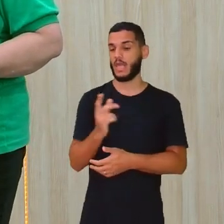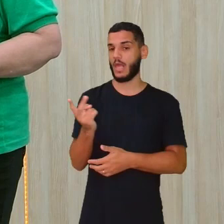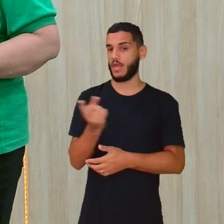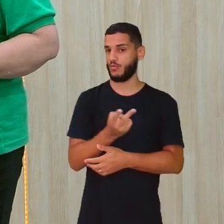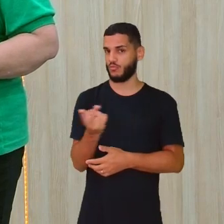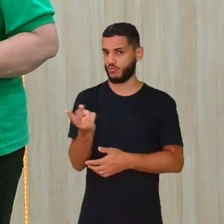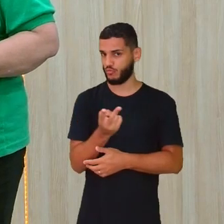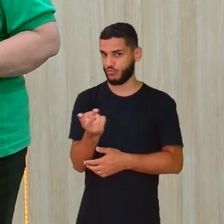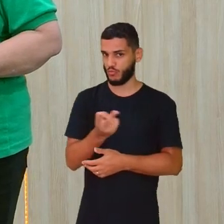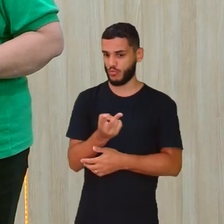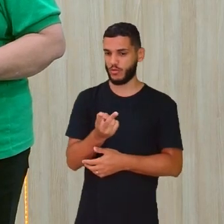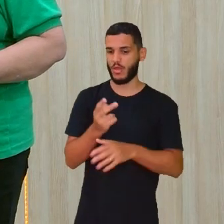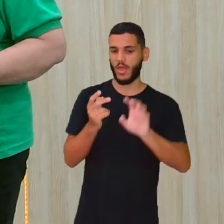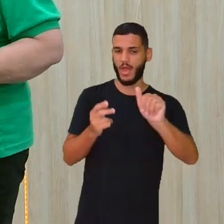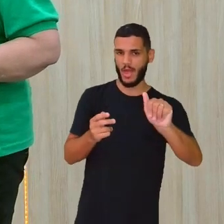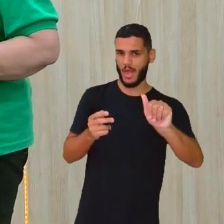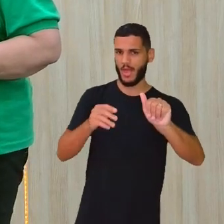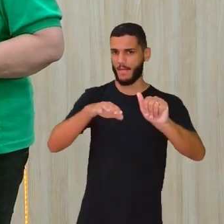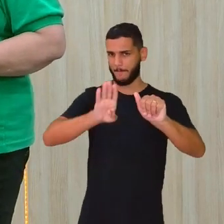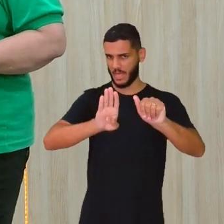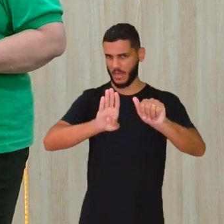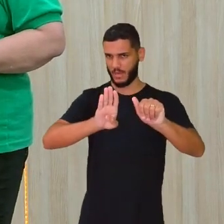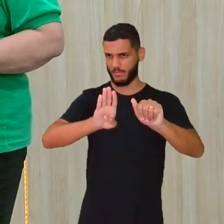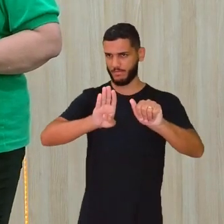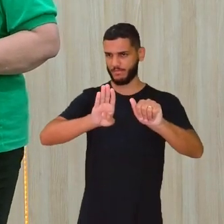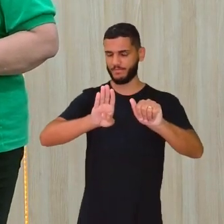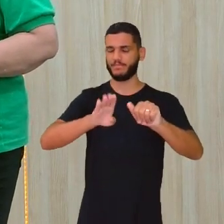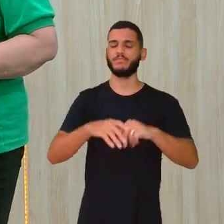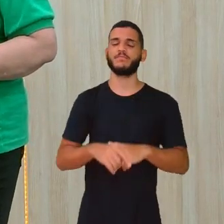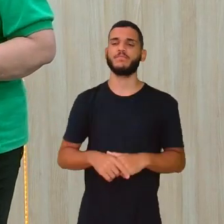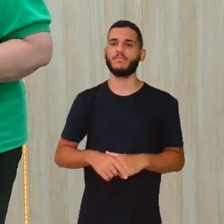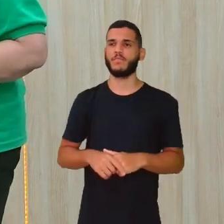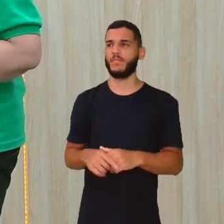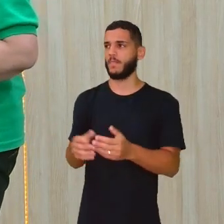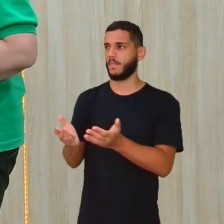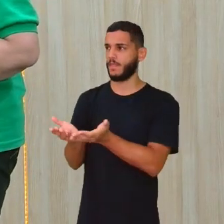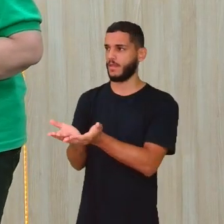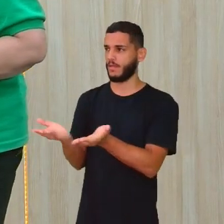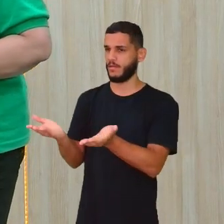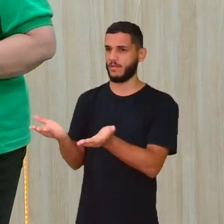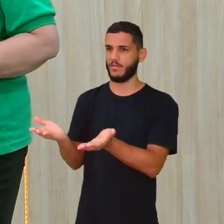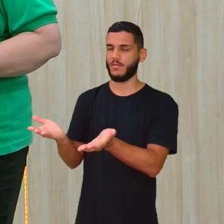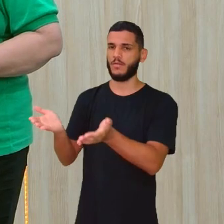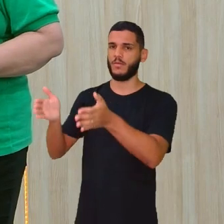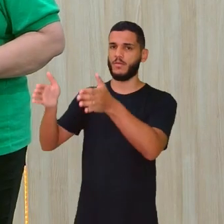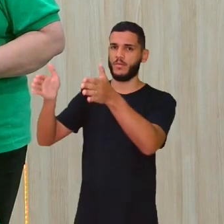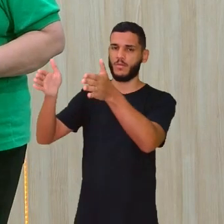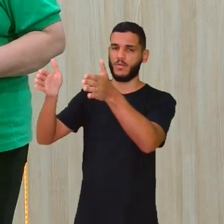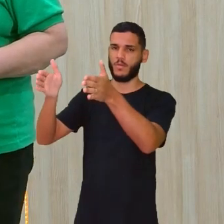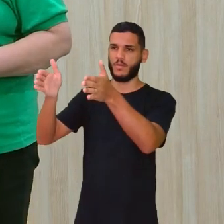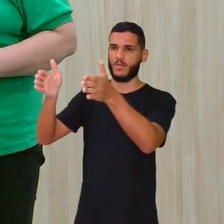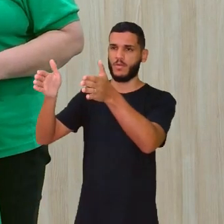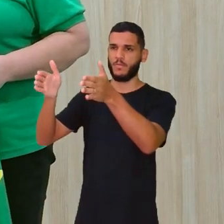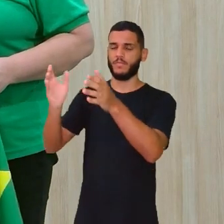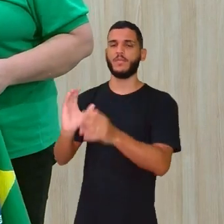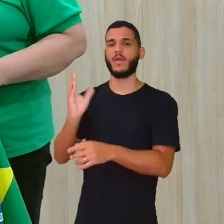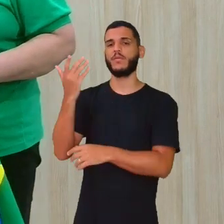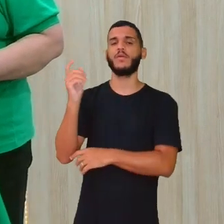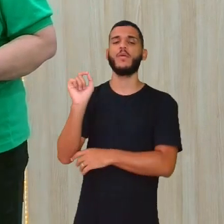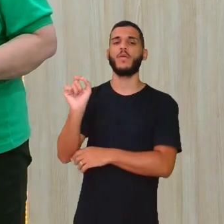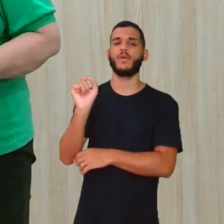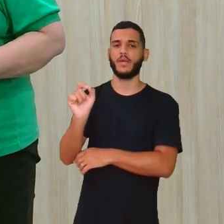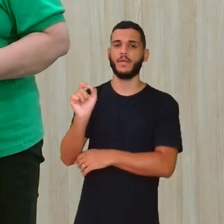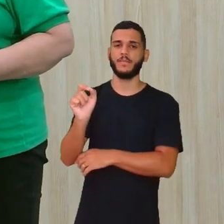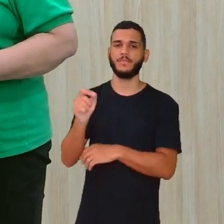xícaras, aqui está muito quente e aqui está em temperatura ambiente, e colocar dentro dessa caixa, olha o que vai